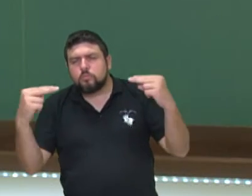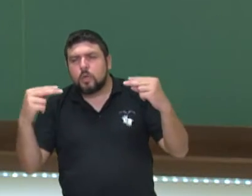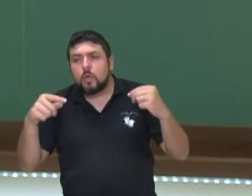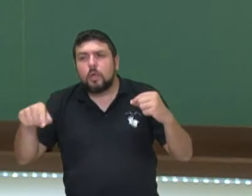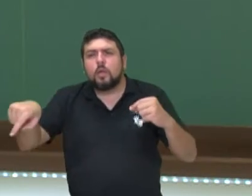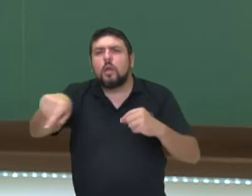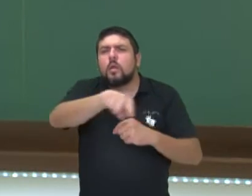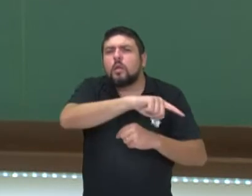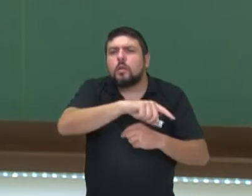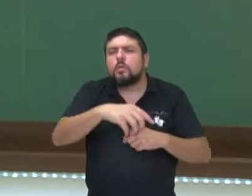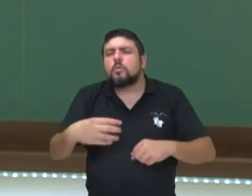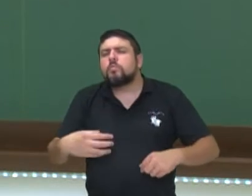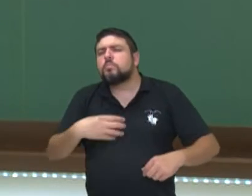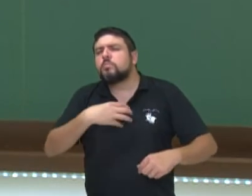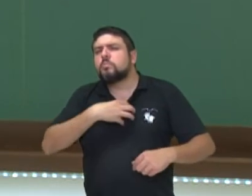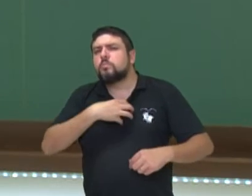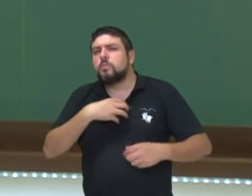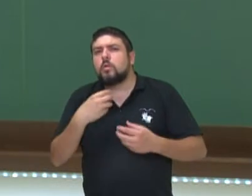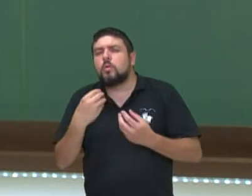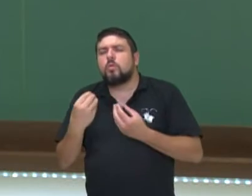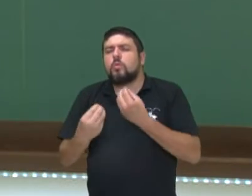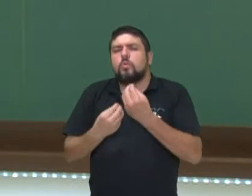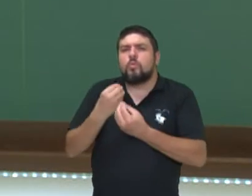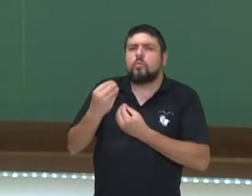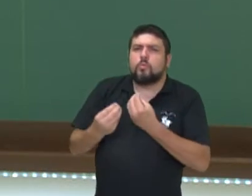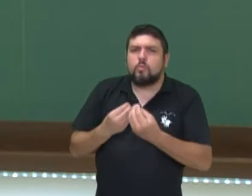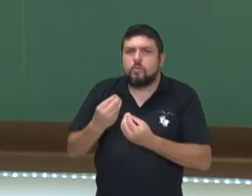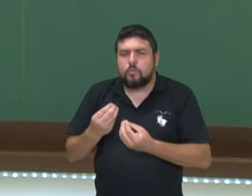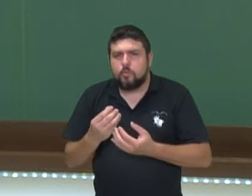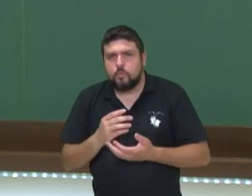de manter a escola limpa e organizada vai